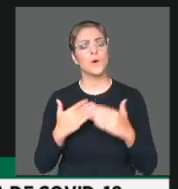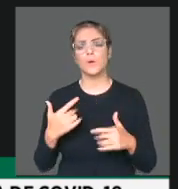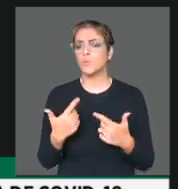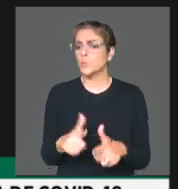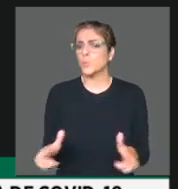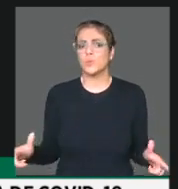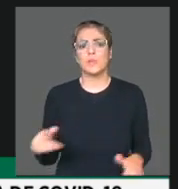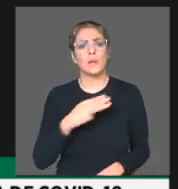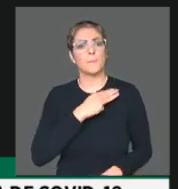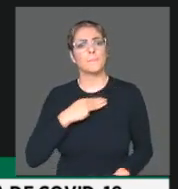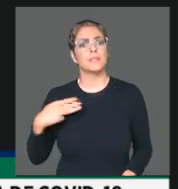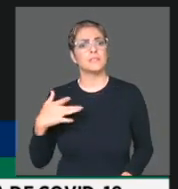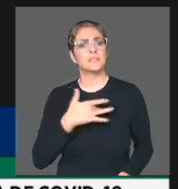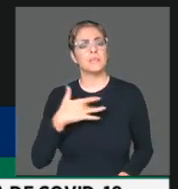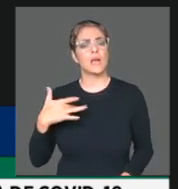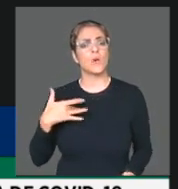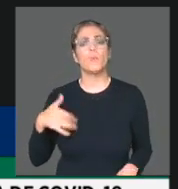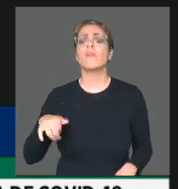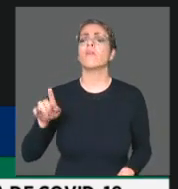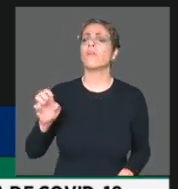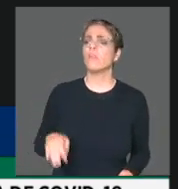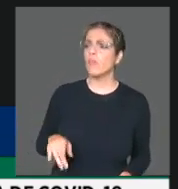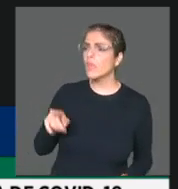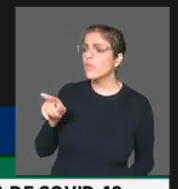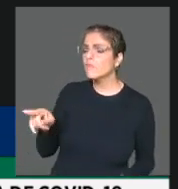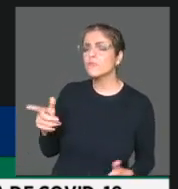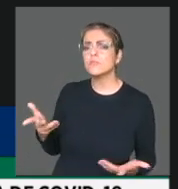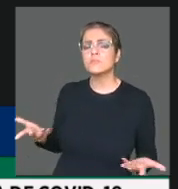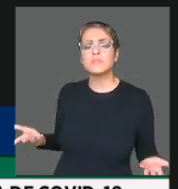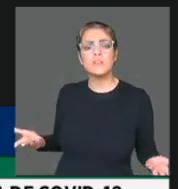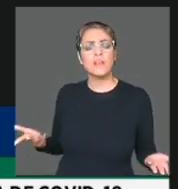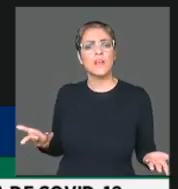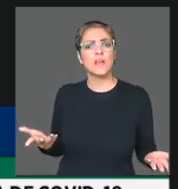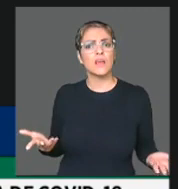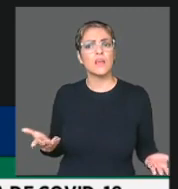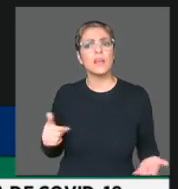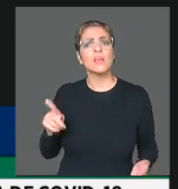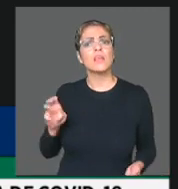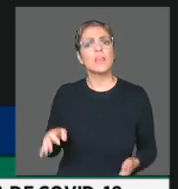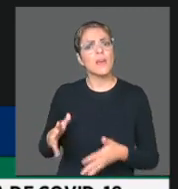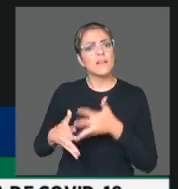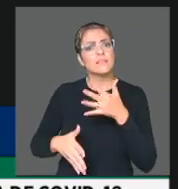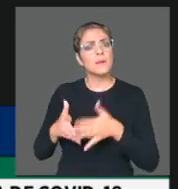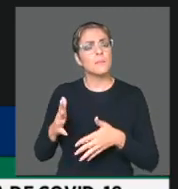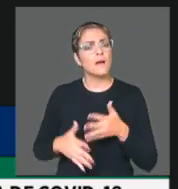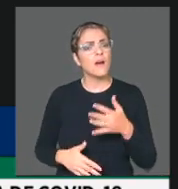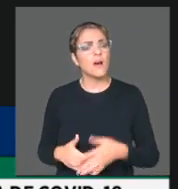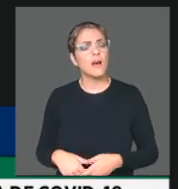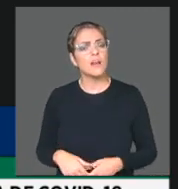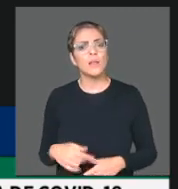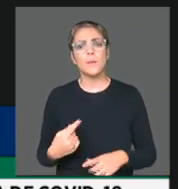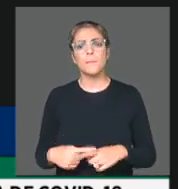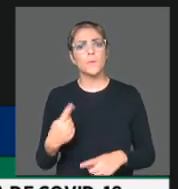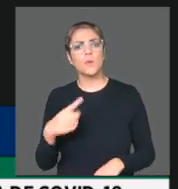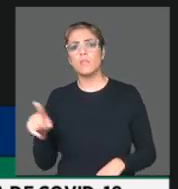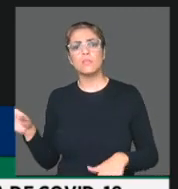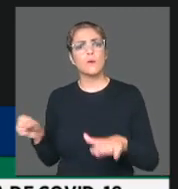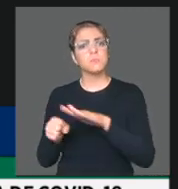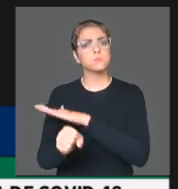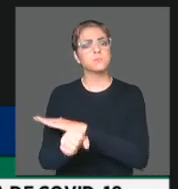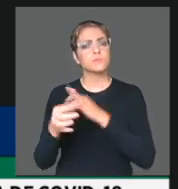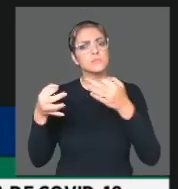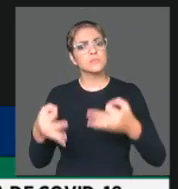ministro da saúde. Quem é que está impedindo você, Bolsonaro, de não colocar um ministro da saúde competente, que dialogue com